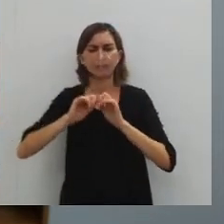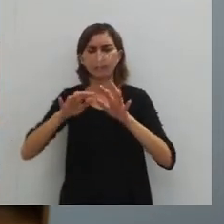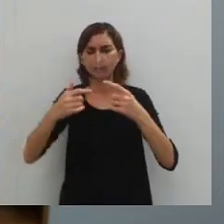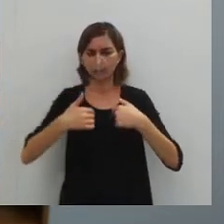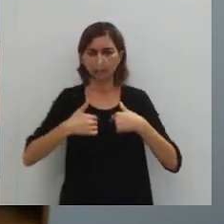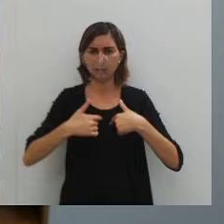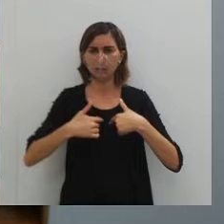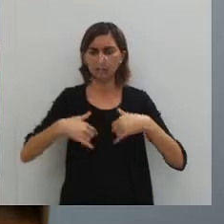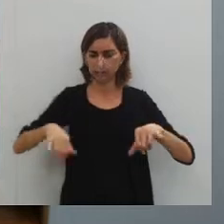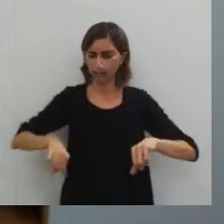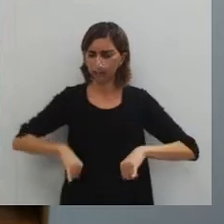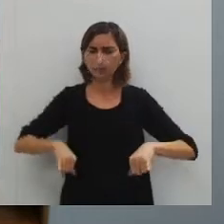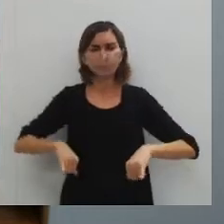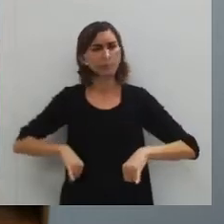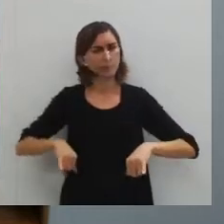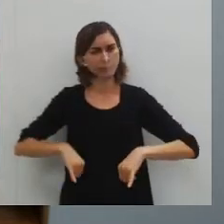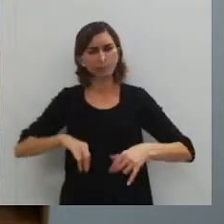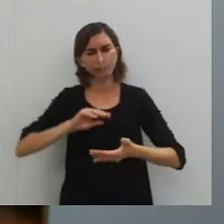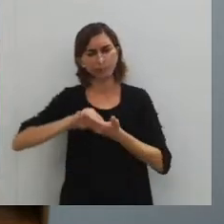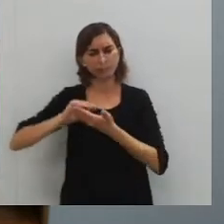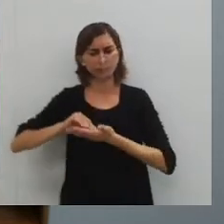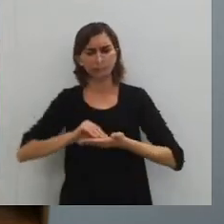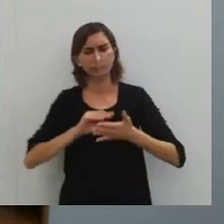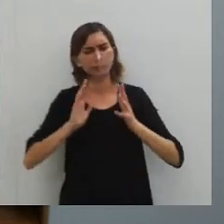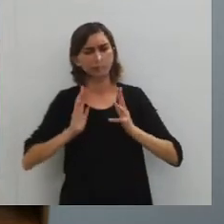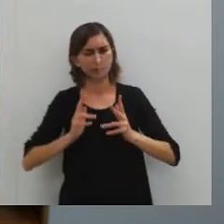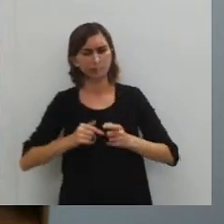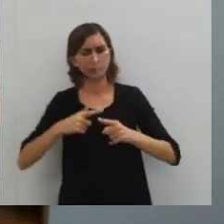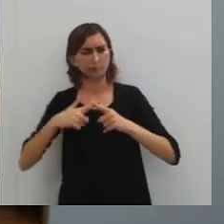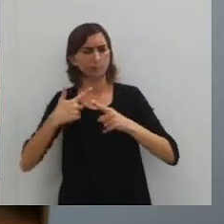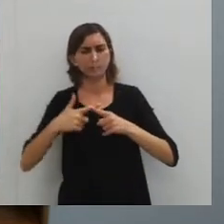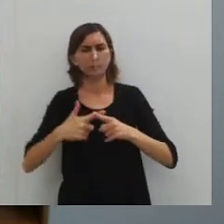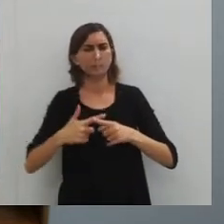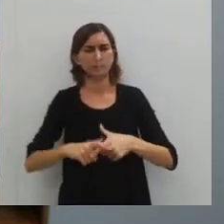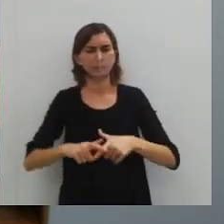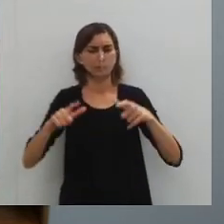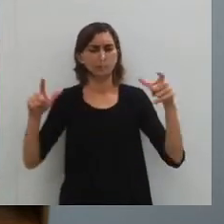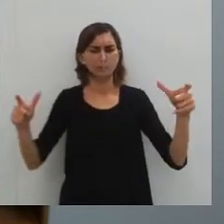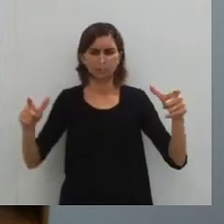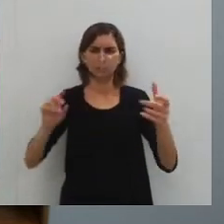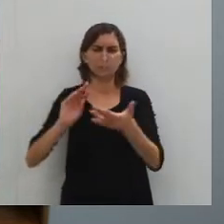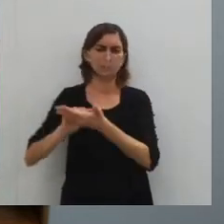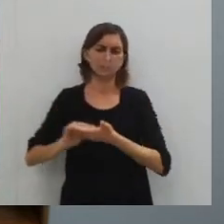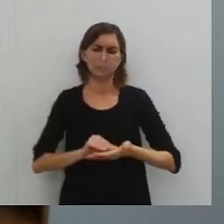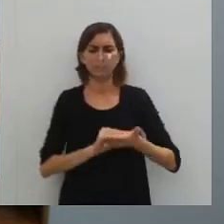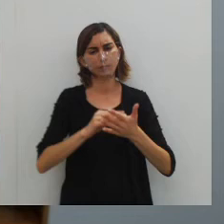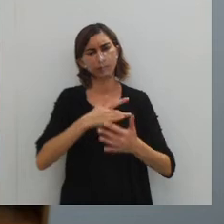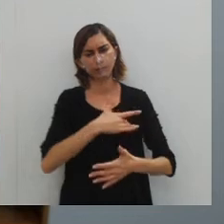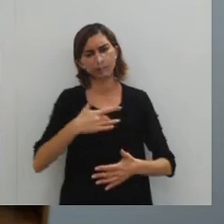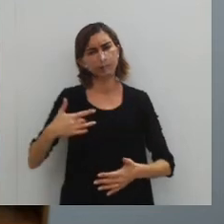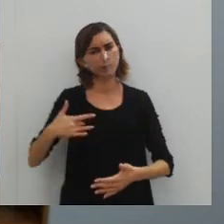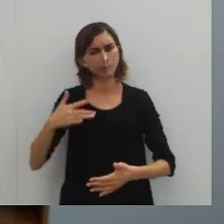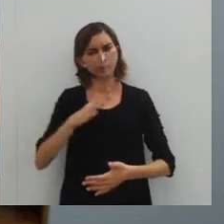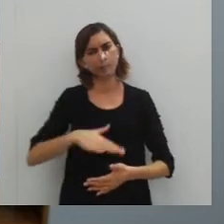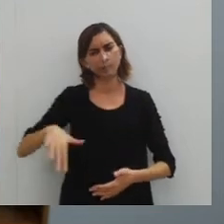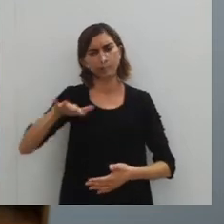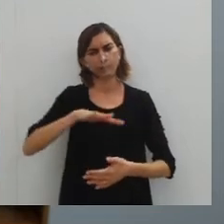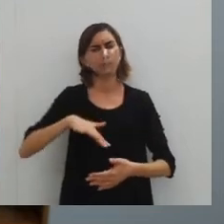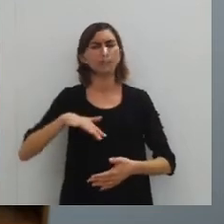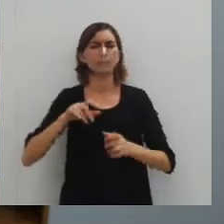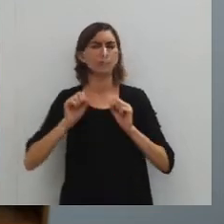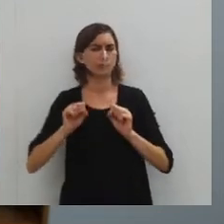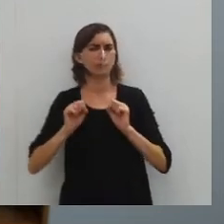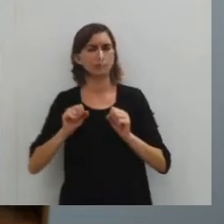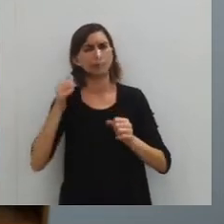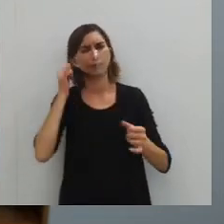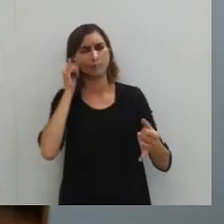gente sofre com essa falta de saneamento, porque muitas questões de saúde pública poderiam